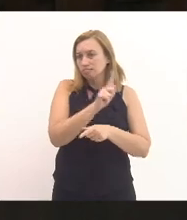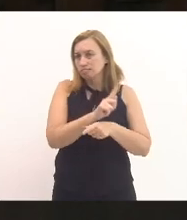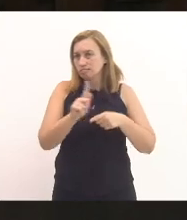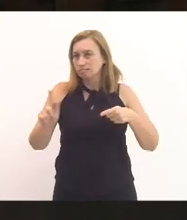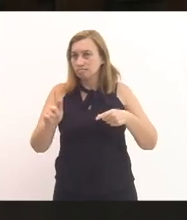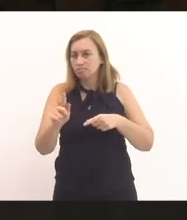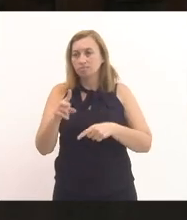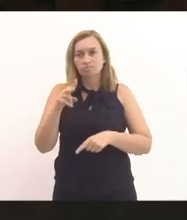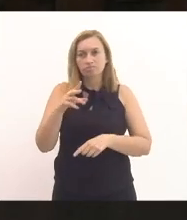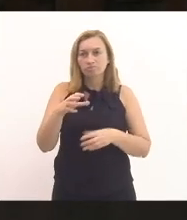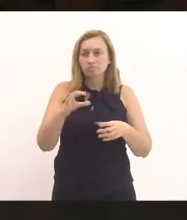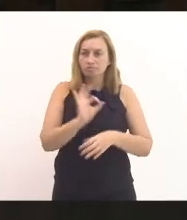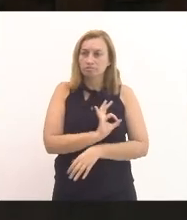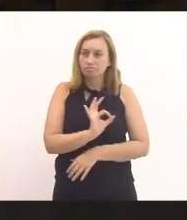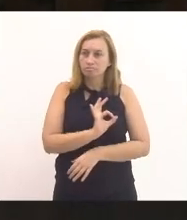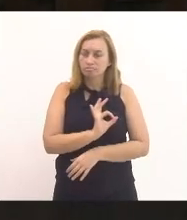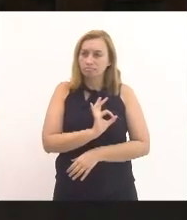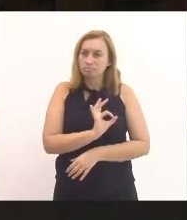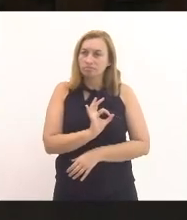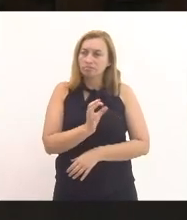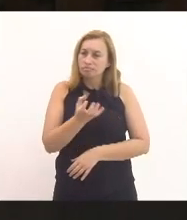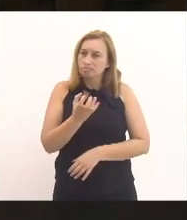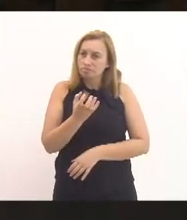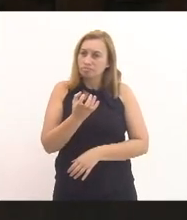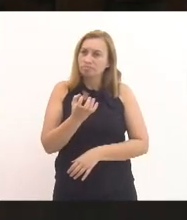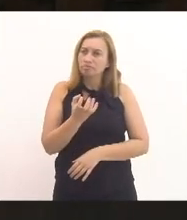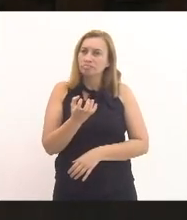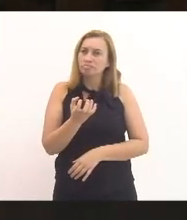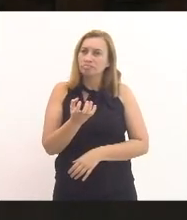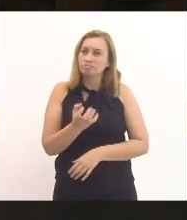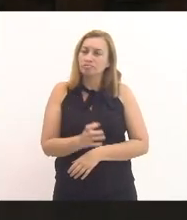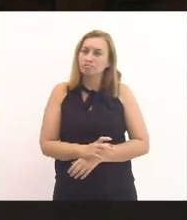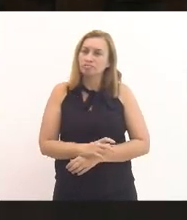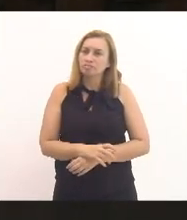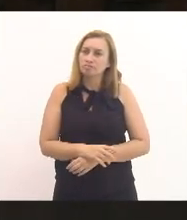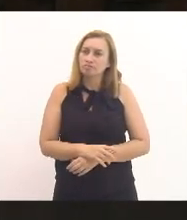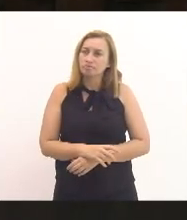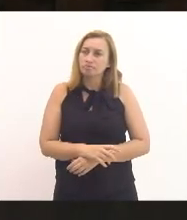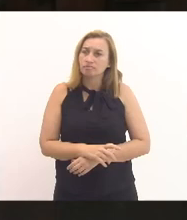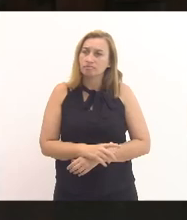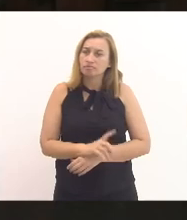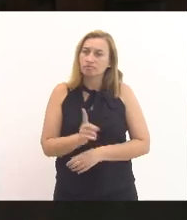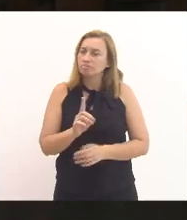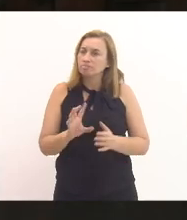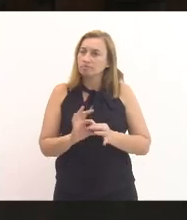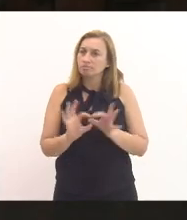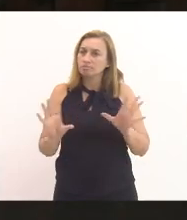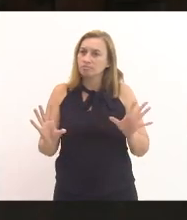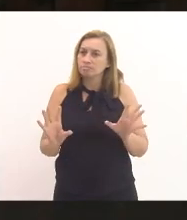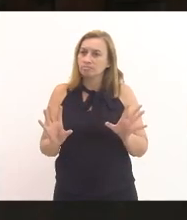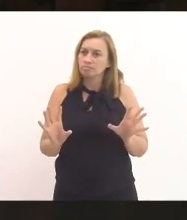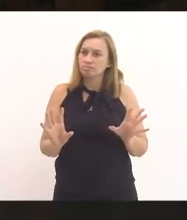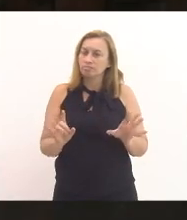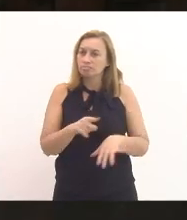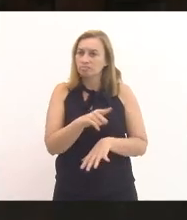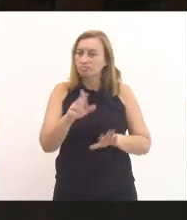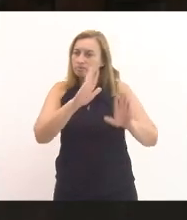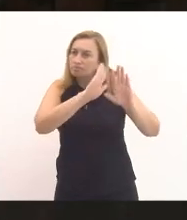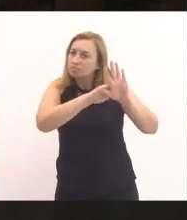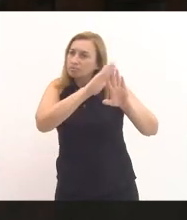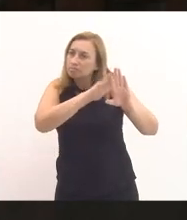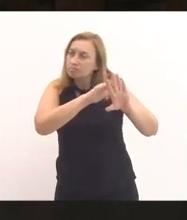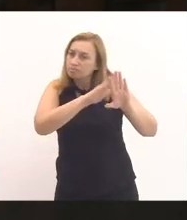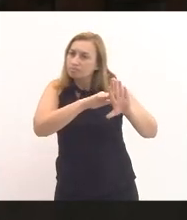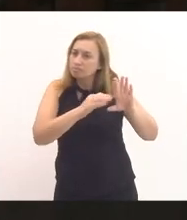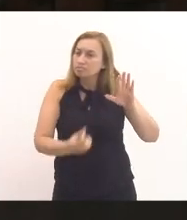policiais que tentem ao máximo e não permitir que essas ideologias